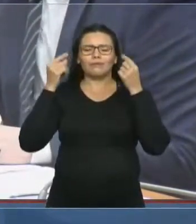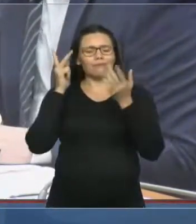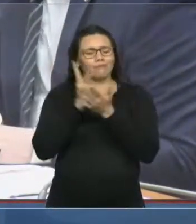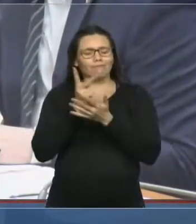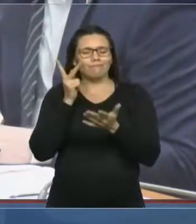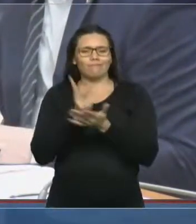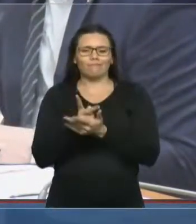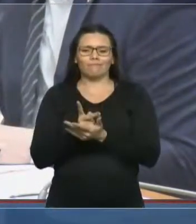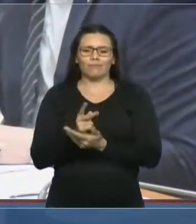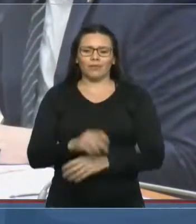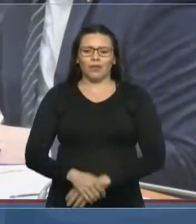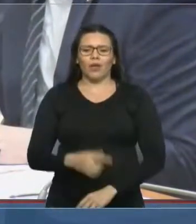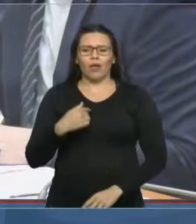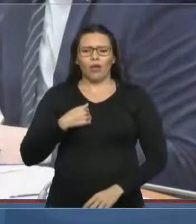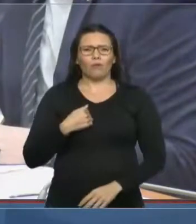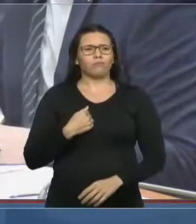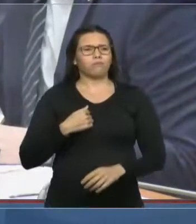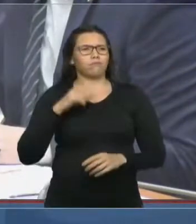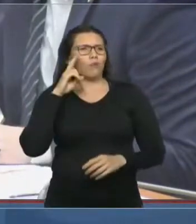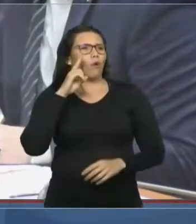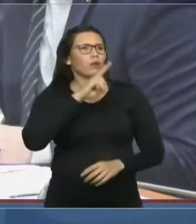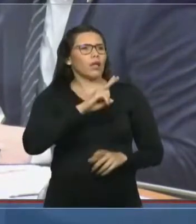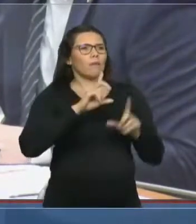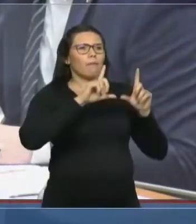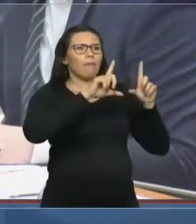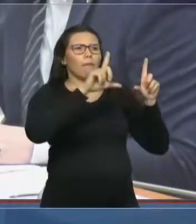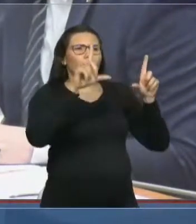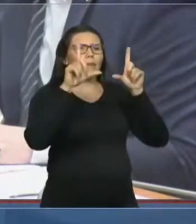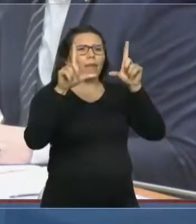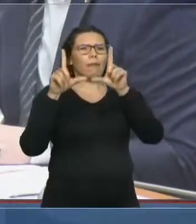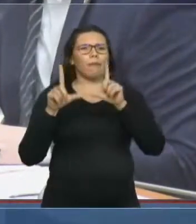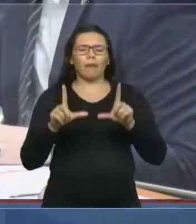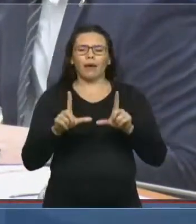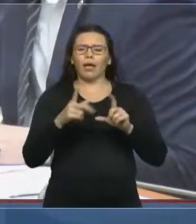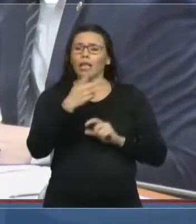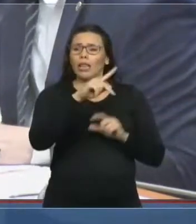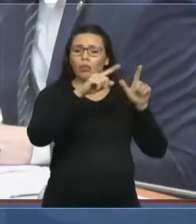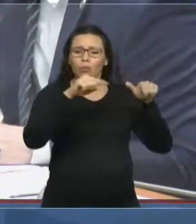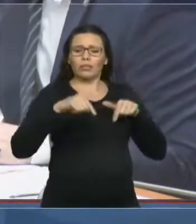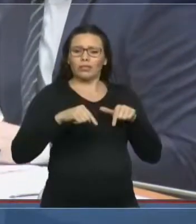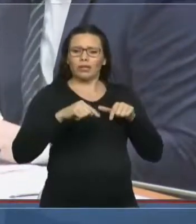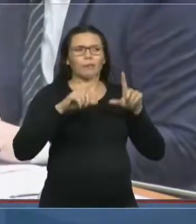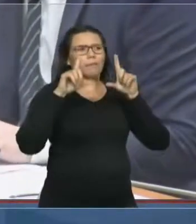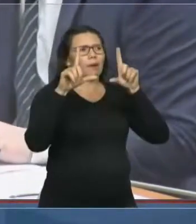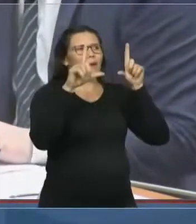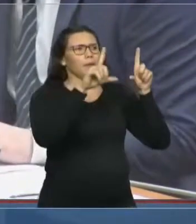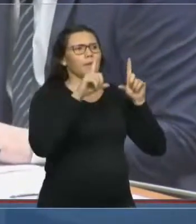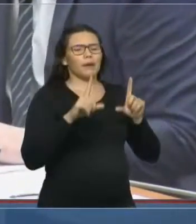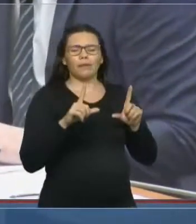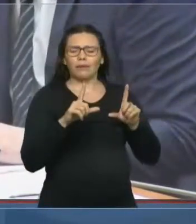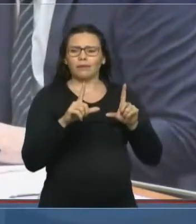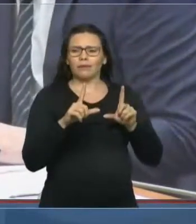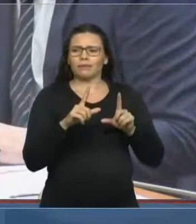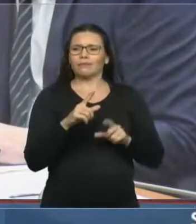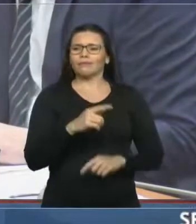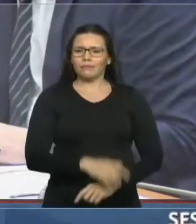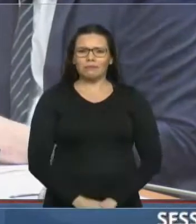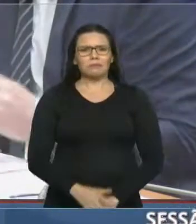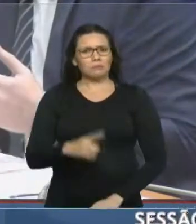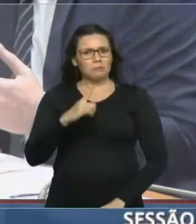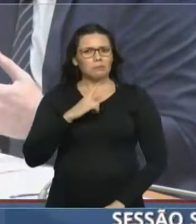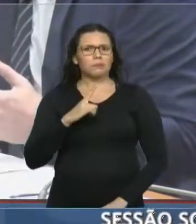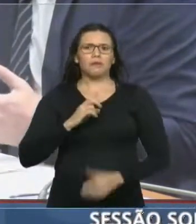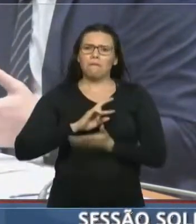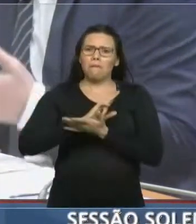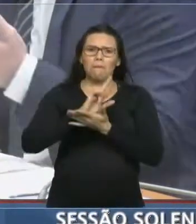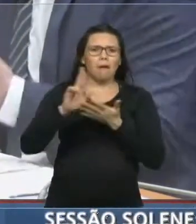os inúmeros certificados de homenagens que ele recebeu e faz questão de estampar pelas paredes do gabinete. Ou seja,